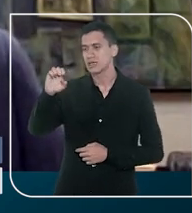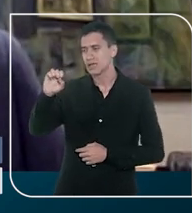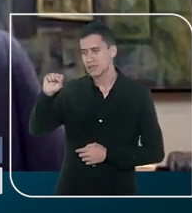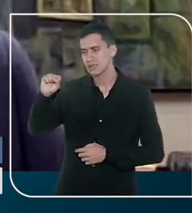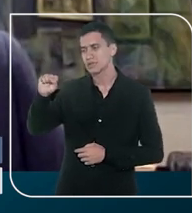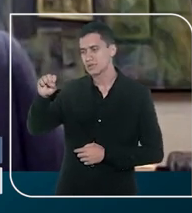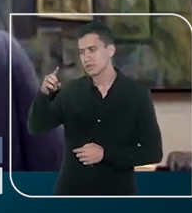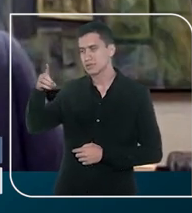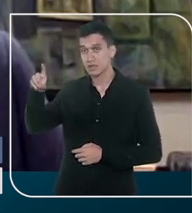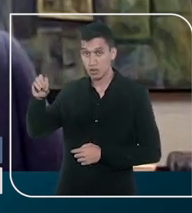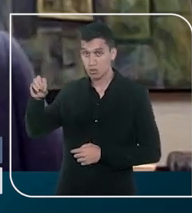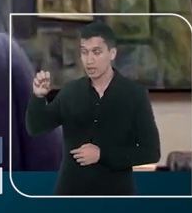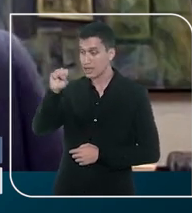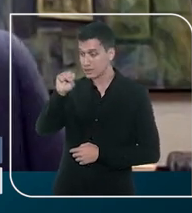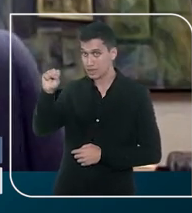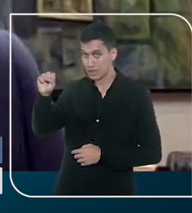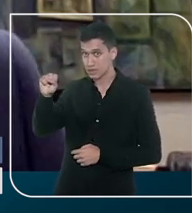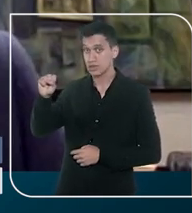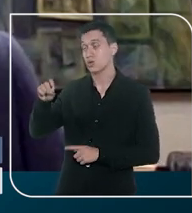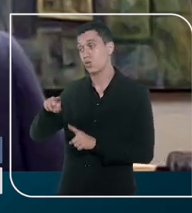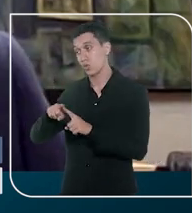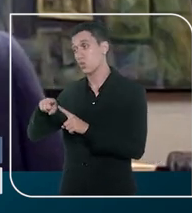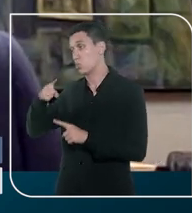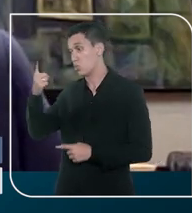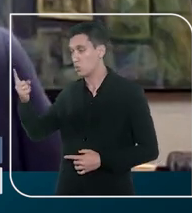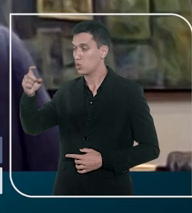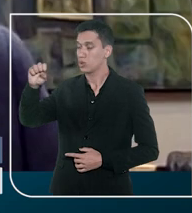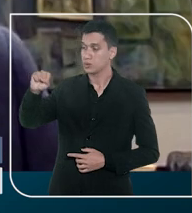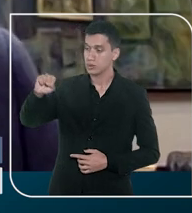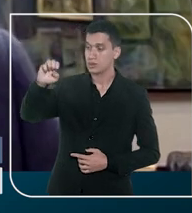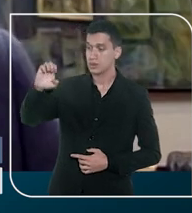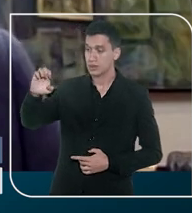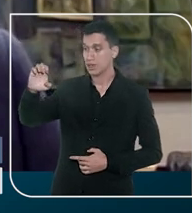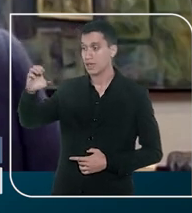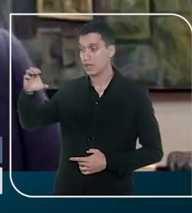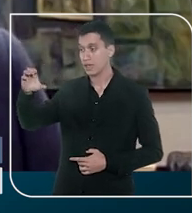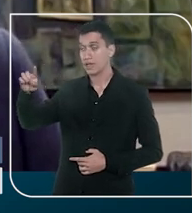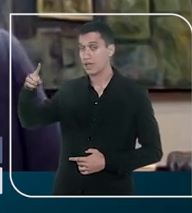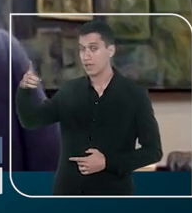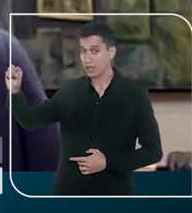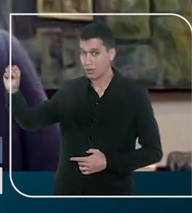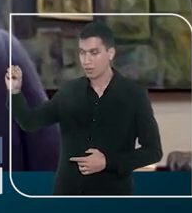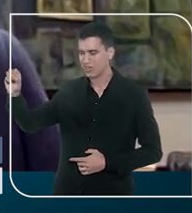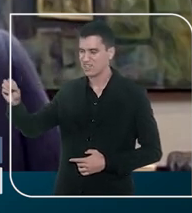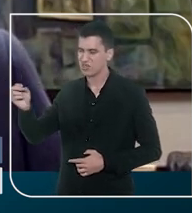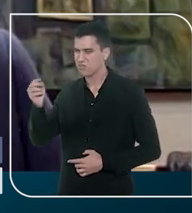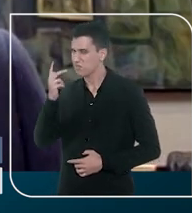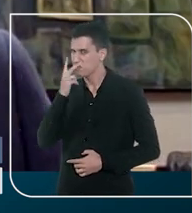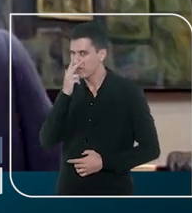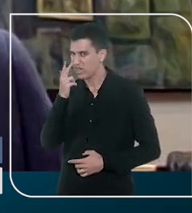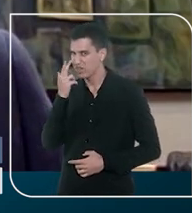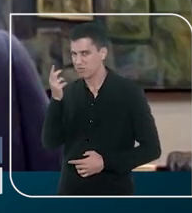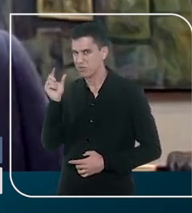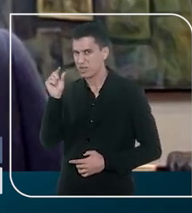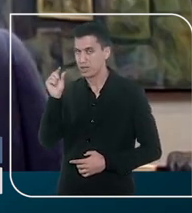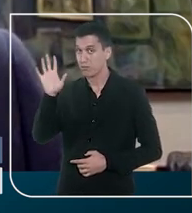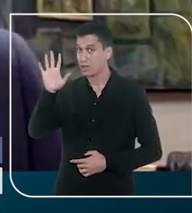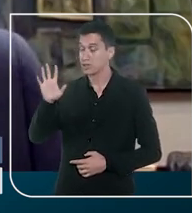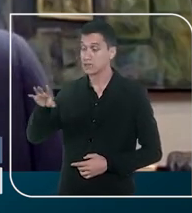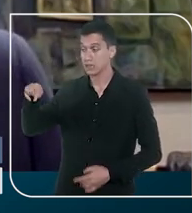colegiados acontecem numa sessão, com dois S, mas as sessões representam um órgão